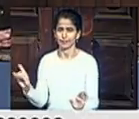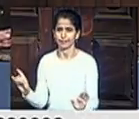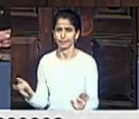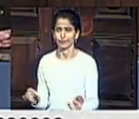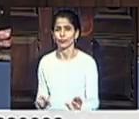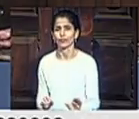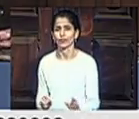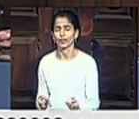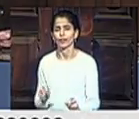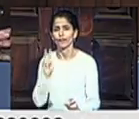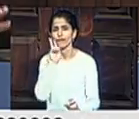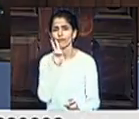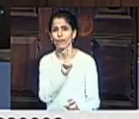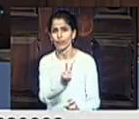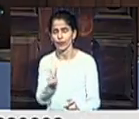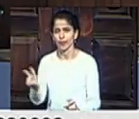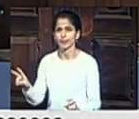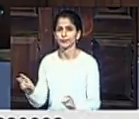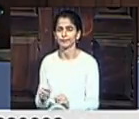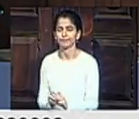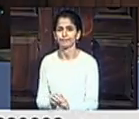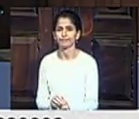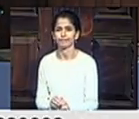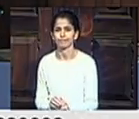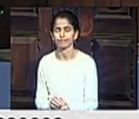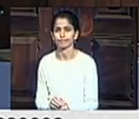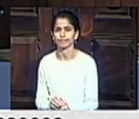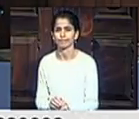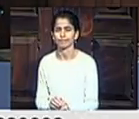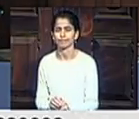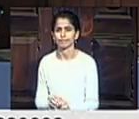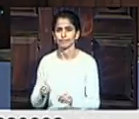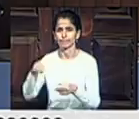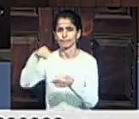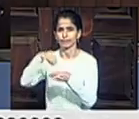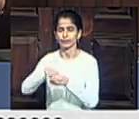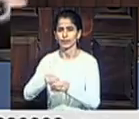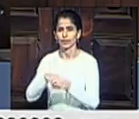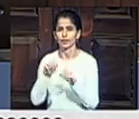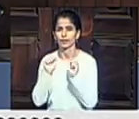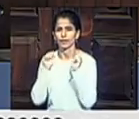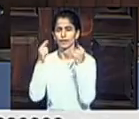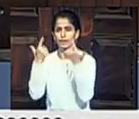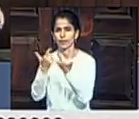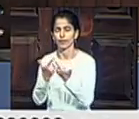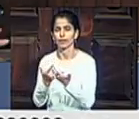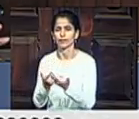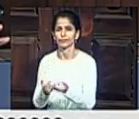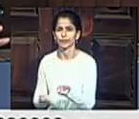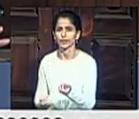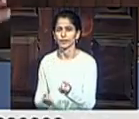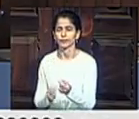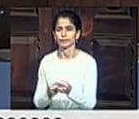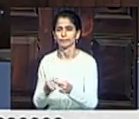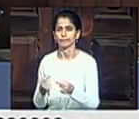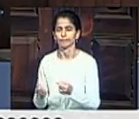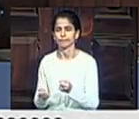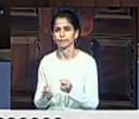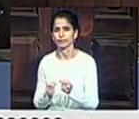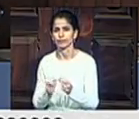O que a gente vê é dentro dessa casa a barganha,